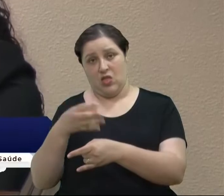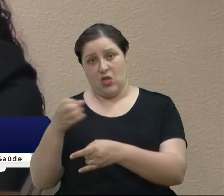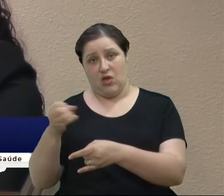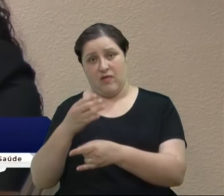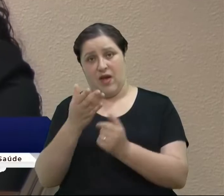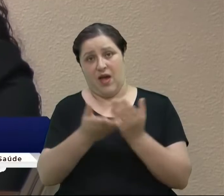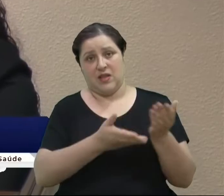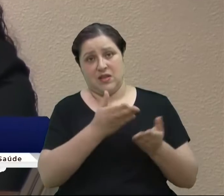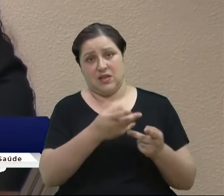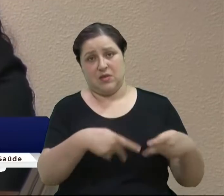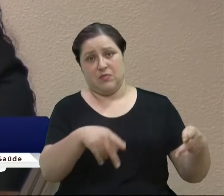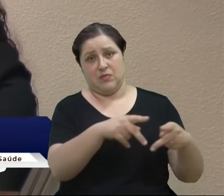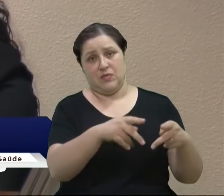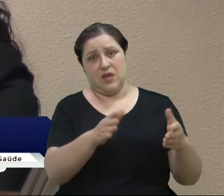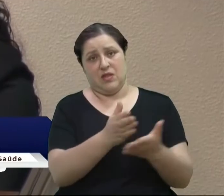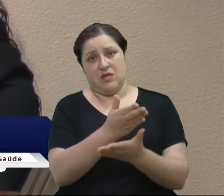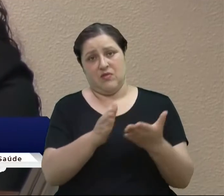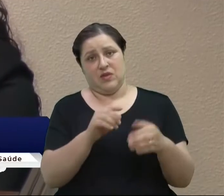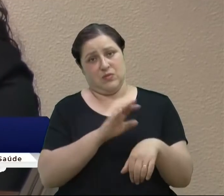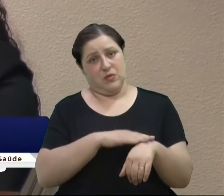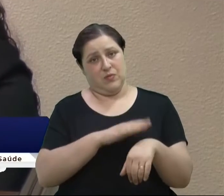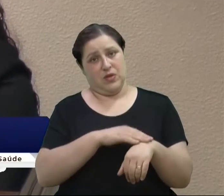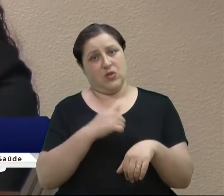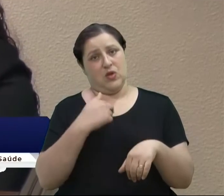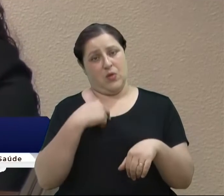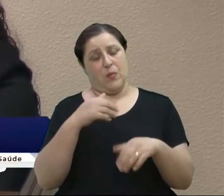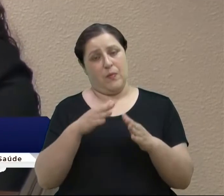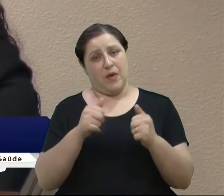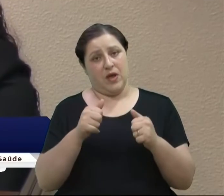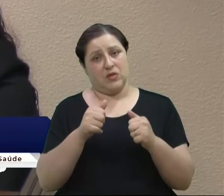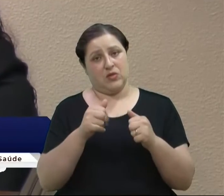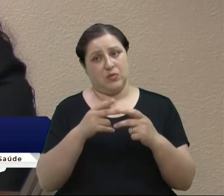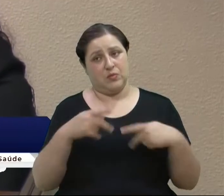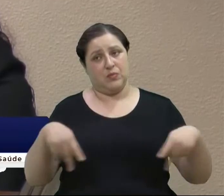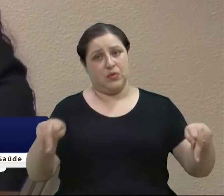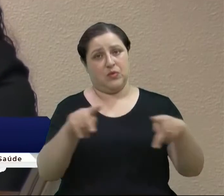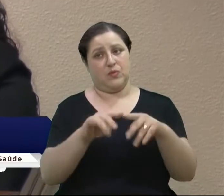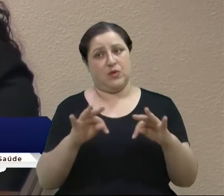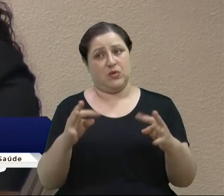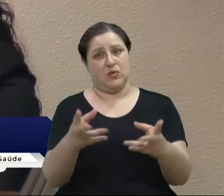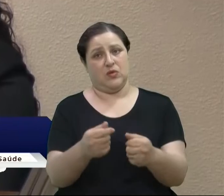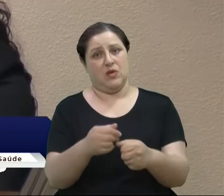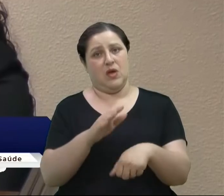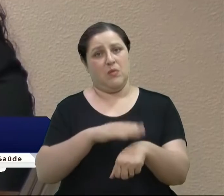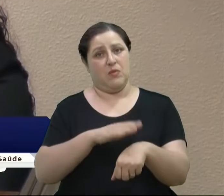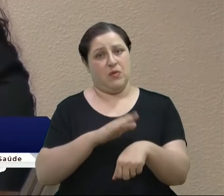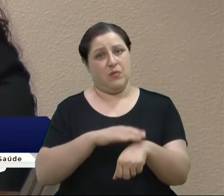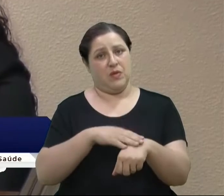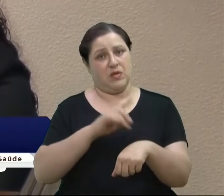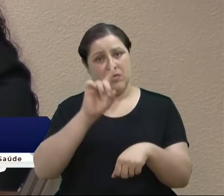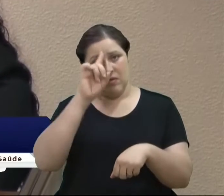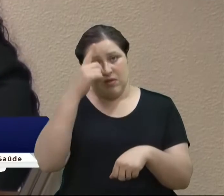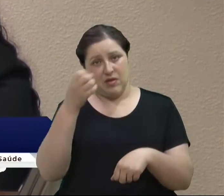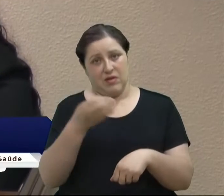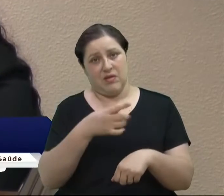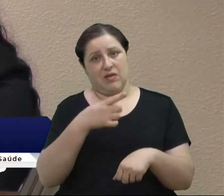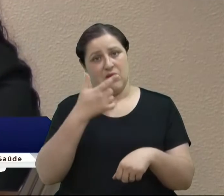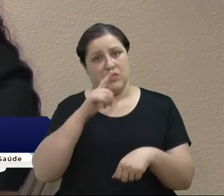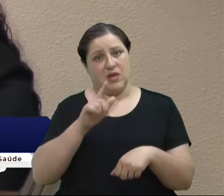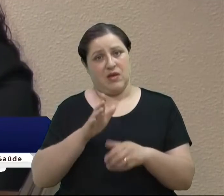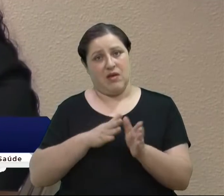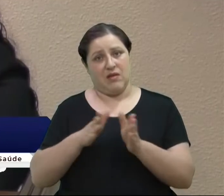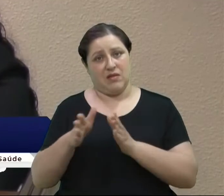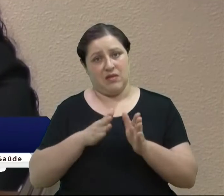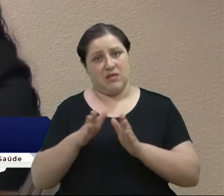momento, e aqui eu faço um apelo público, né? Talvez seja o momento da gente se reinventar para dar acesso a essa demanda